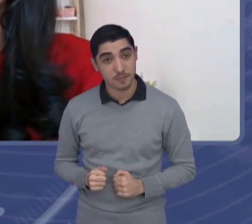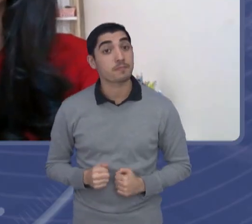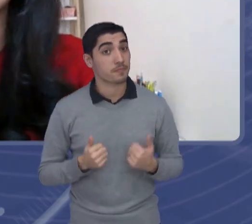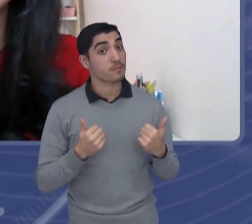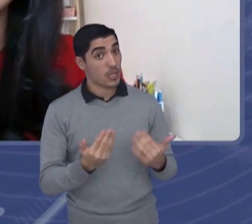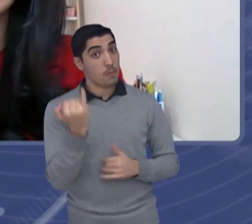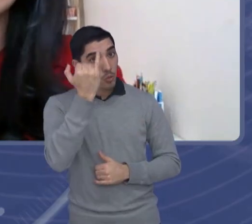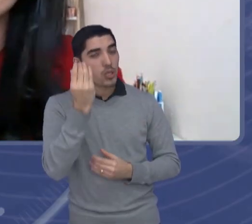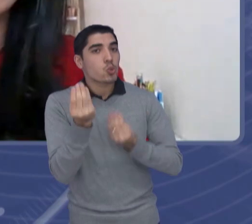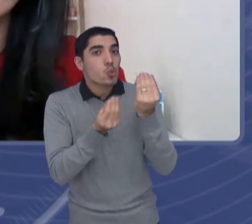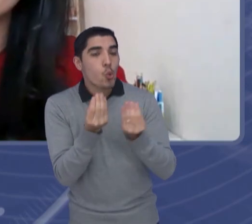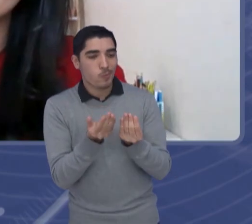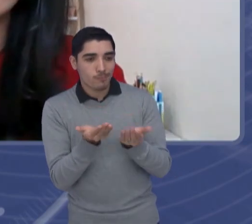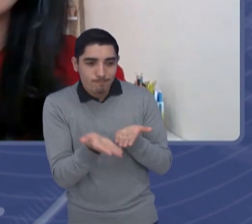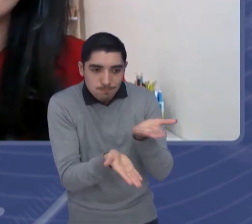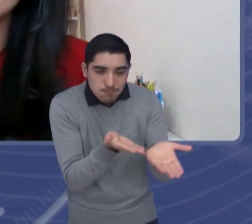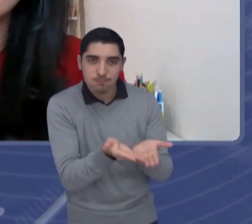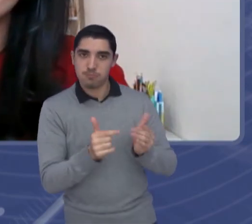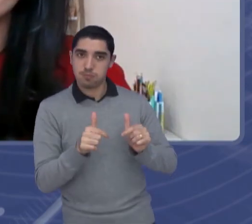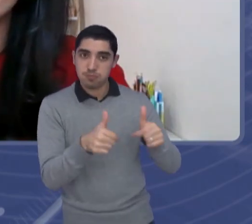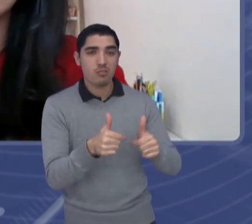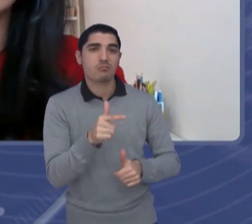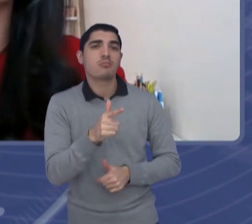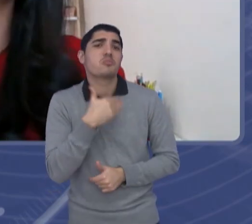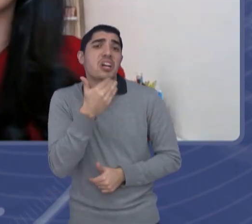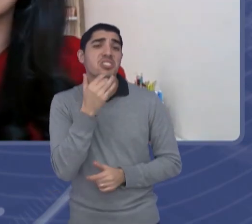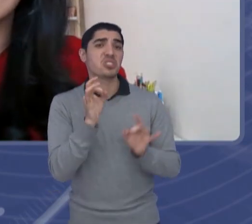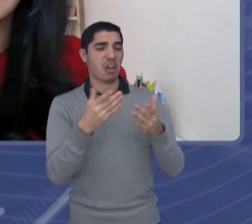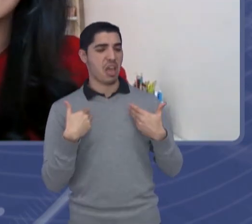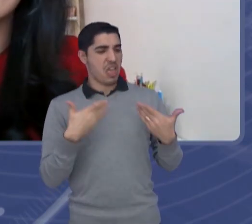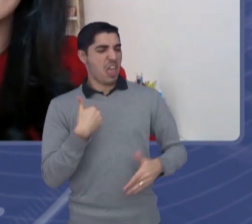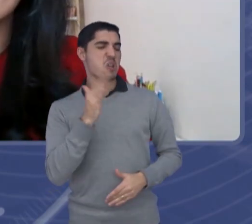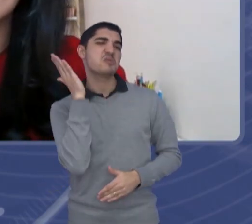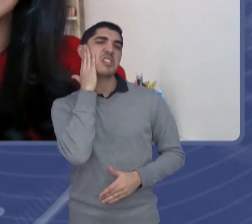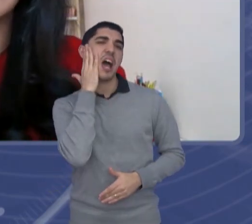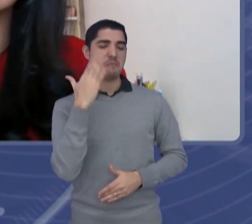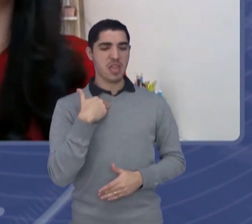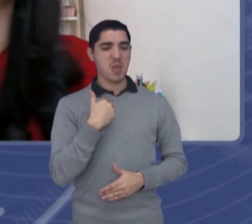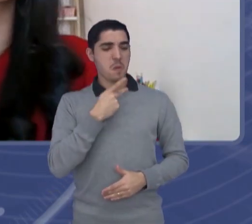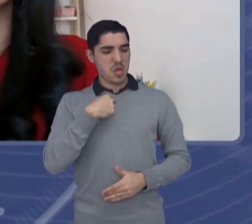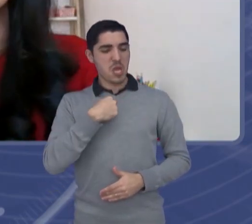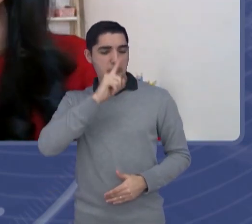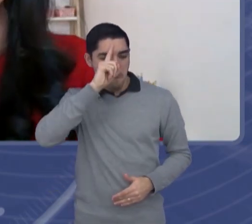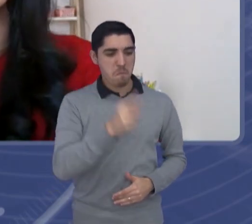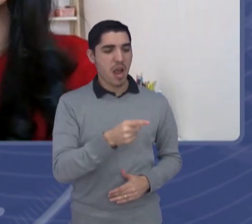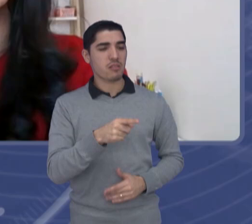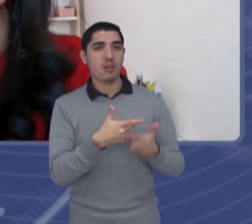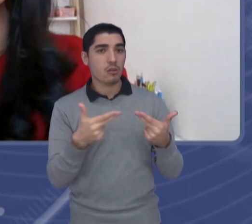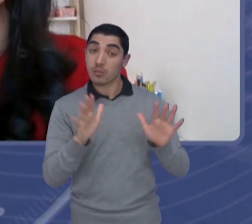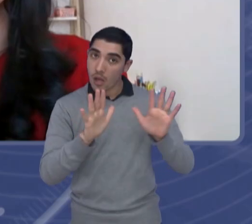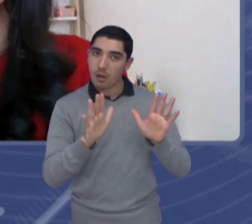né? Não adianta só chegar, né, falando, eu sei o que é melhor para você, eu sei disso, aquilo. É